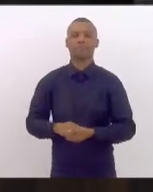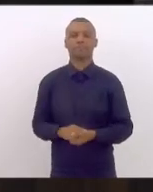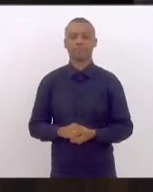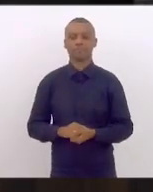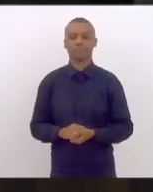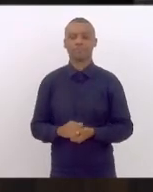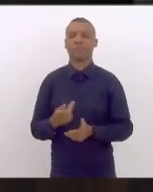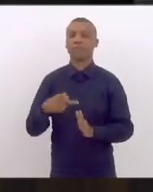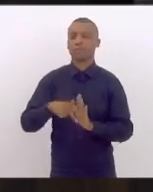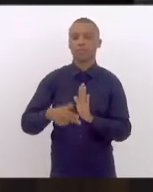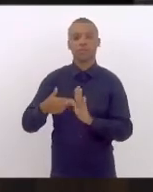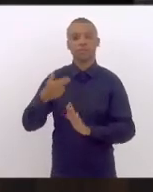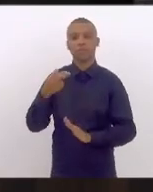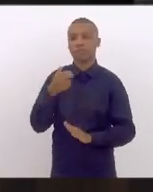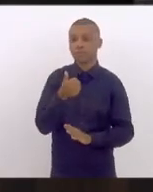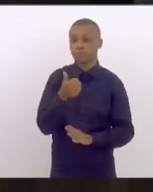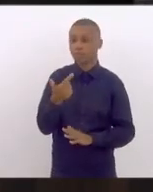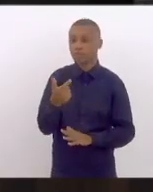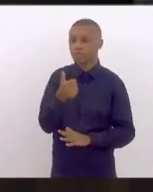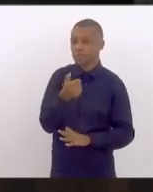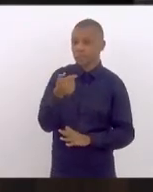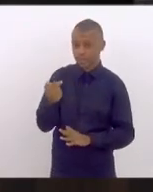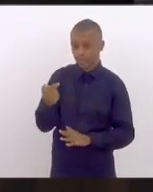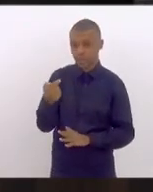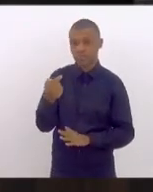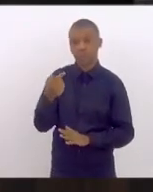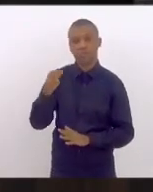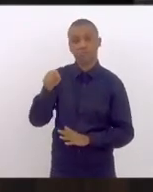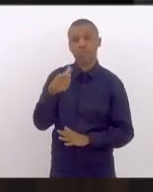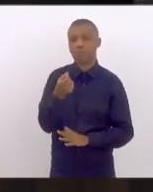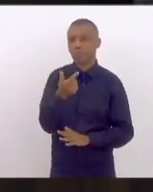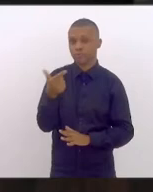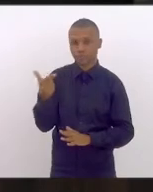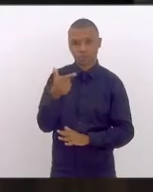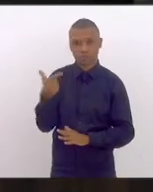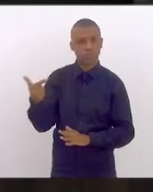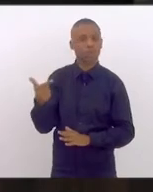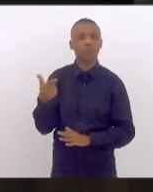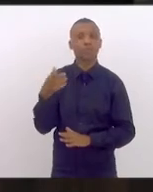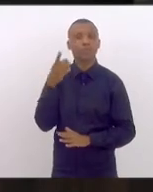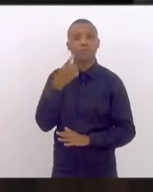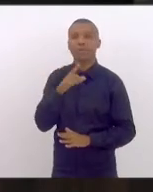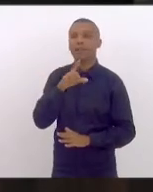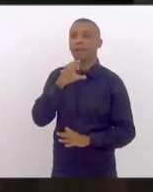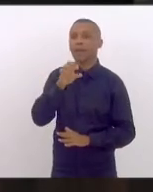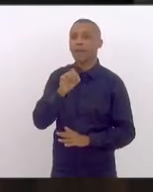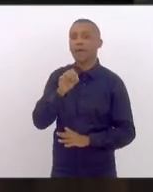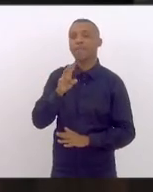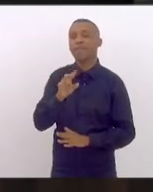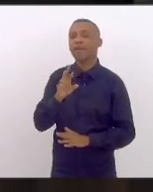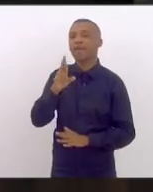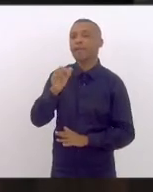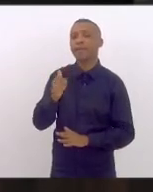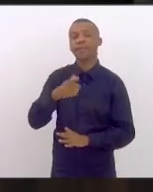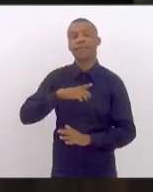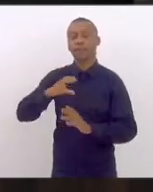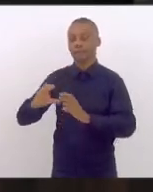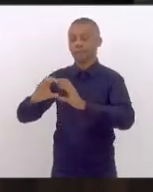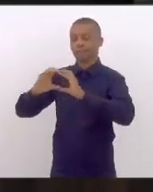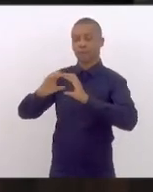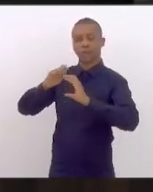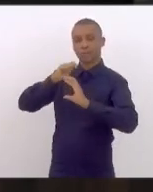por dia de resolução 12:17 de 22 de autoria Deputado Leo Vieira com Sérgio medalha Tiradentes respectiva diploma